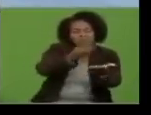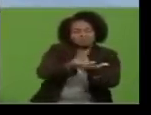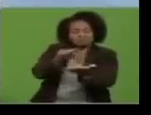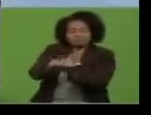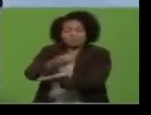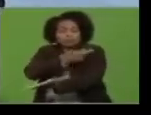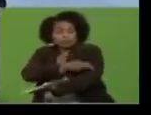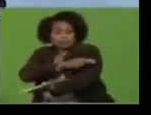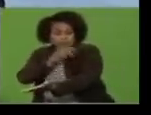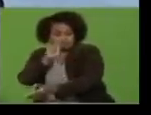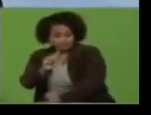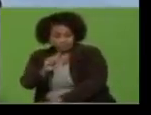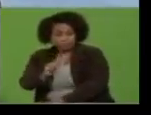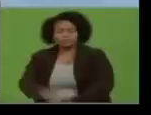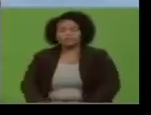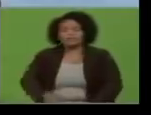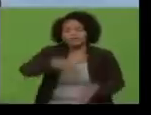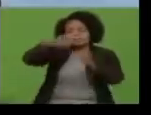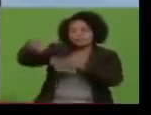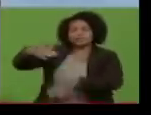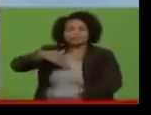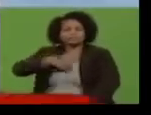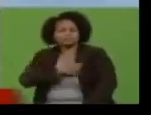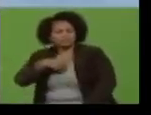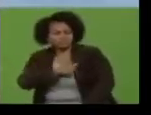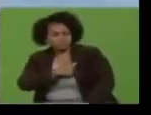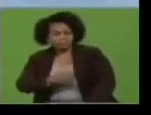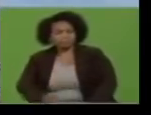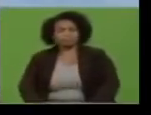Segundo, alteração do padrão de transmissão.